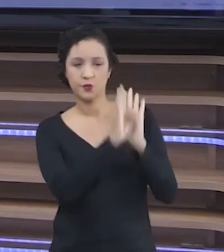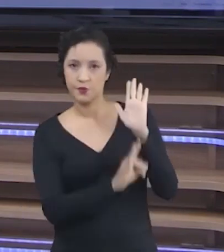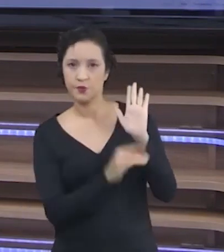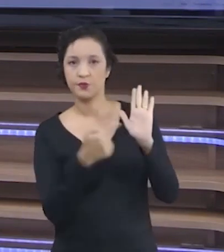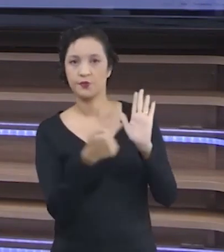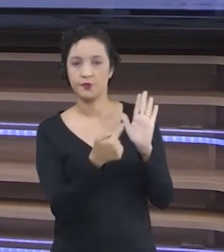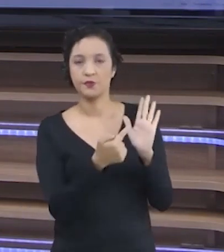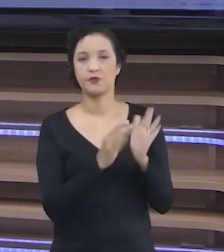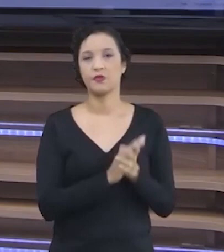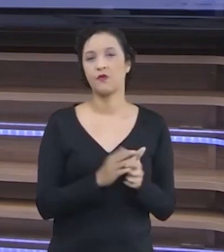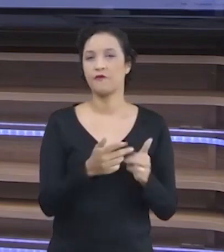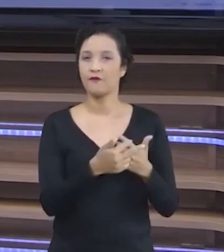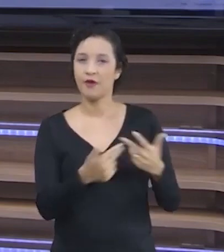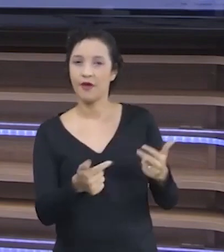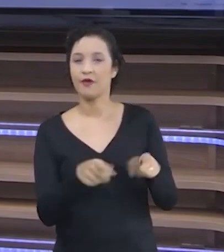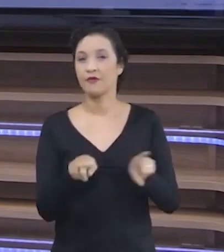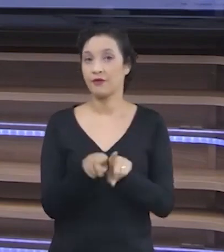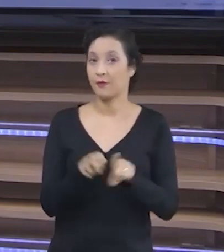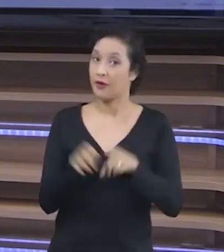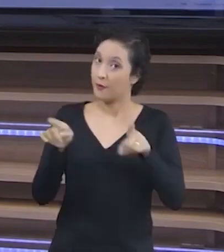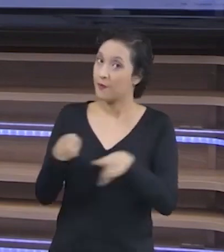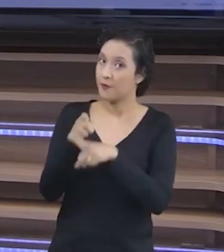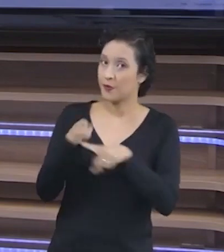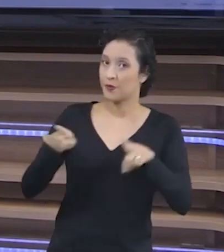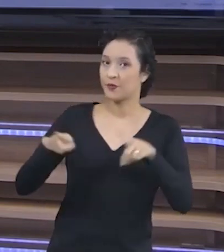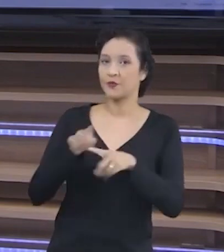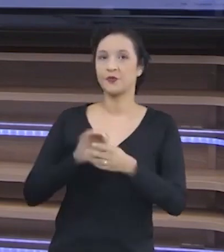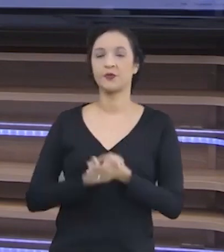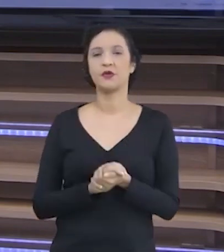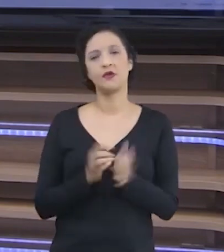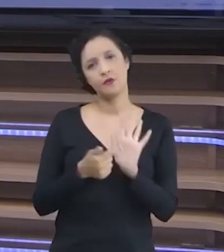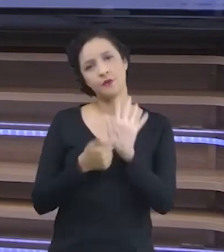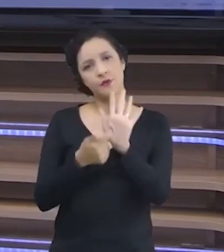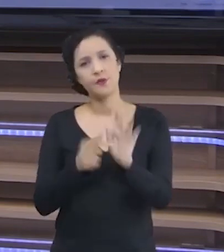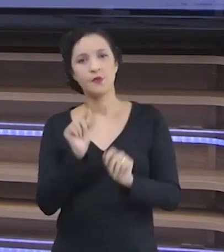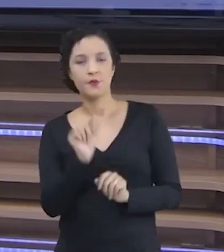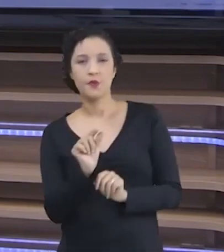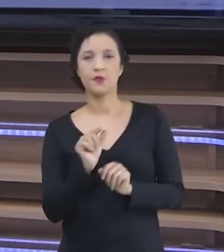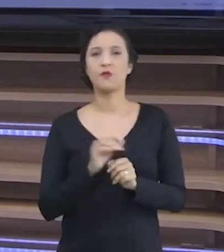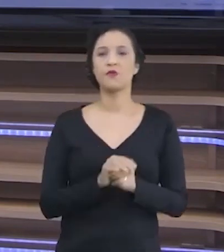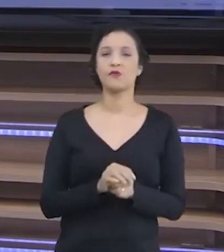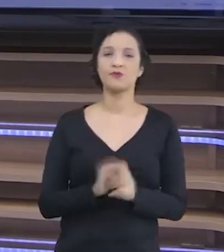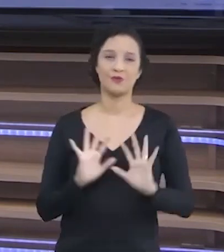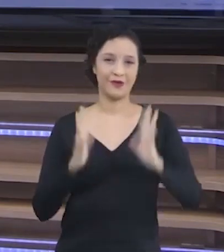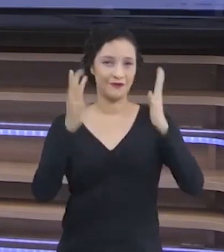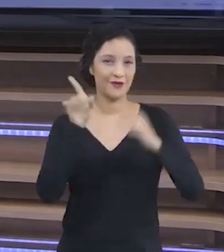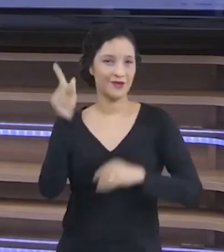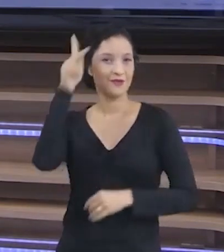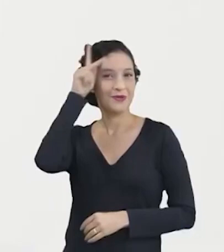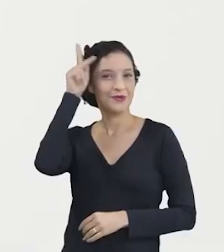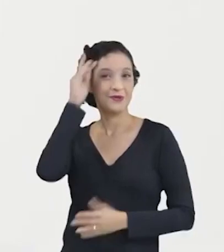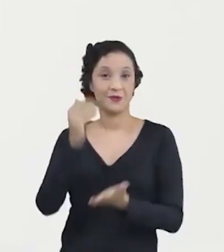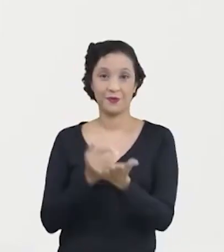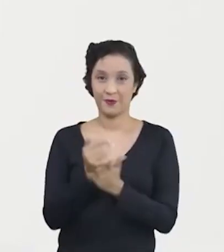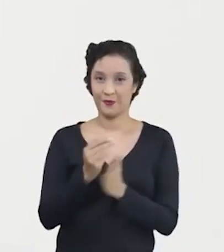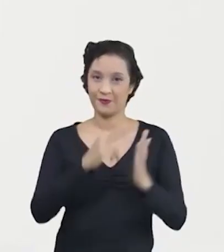textos, músicas, e falar um pouco também do Festival Folclórico de Parintins. Vamos começar a nossa leitura.